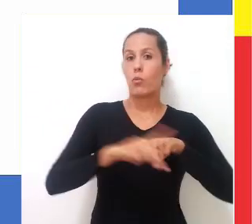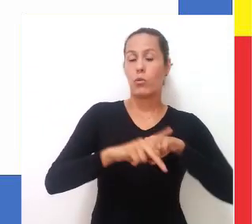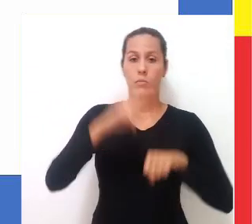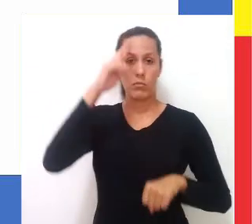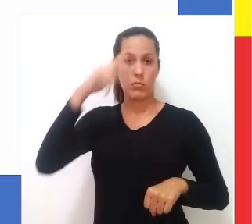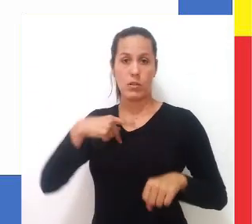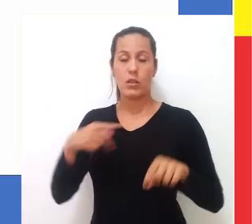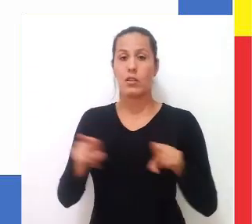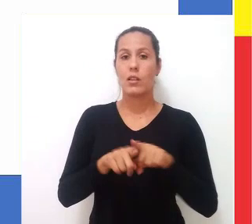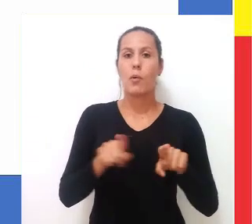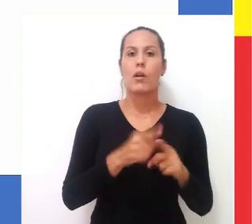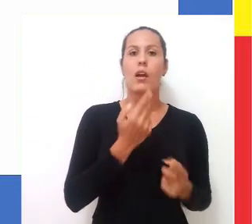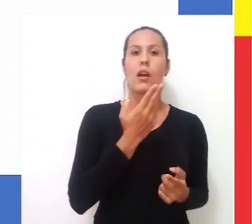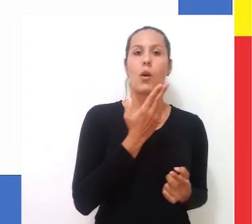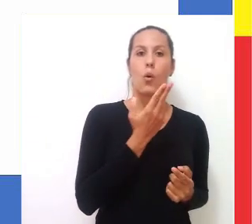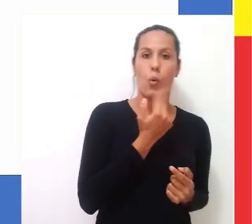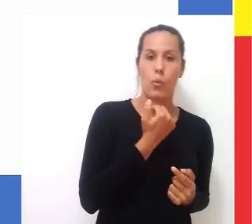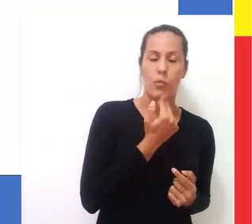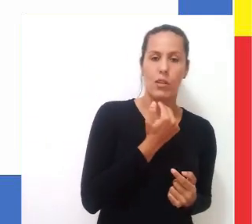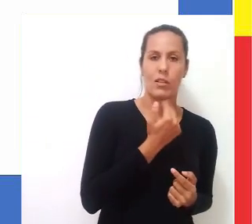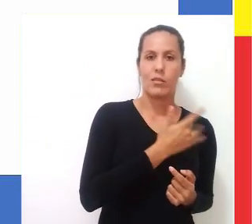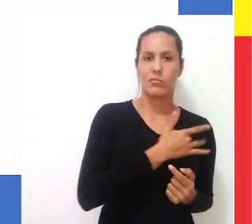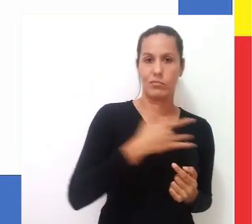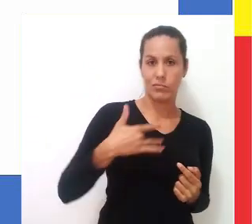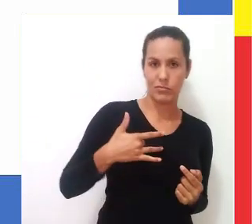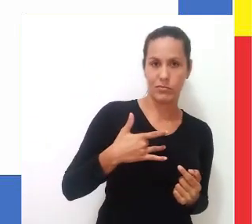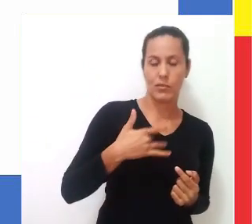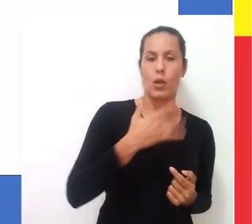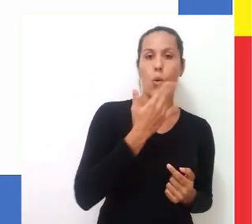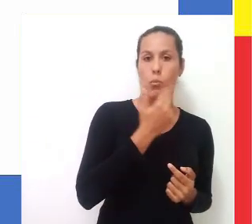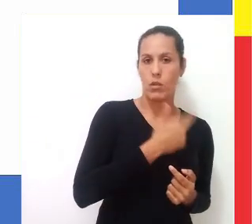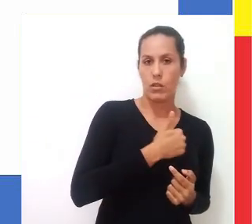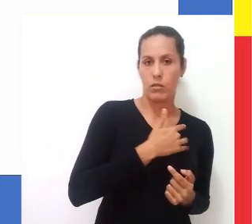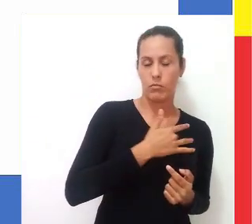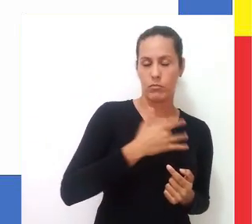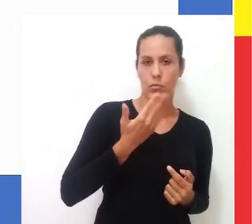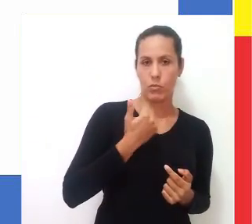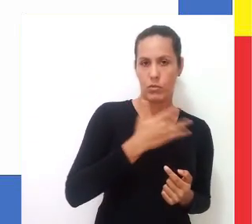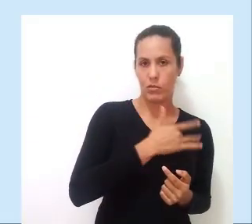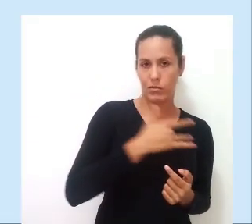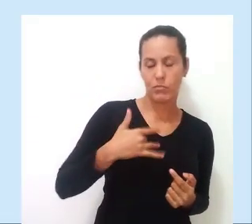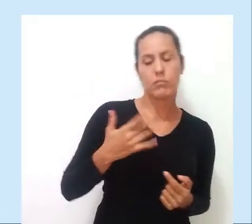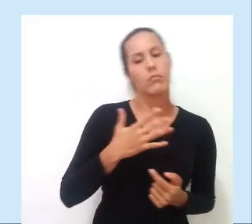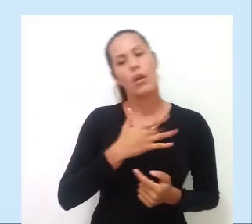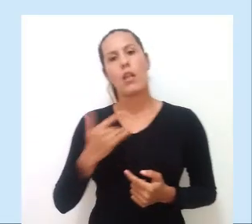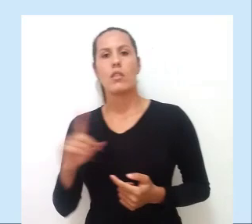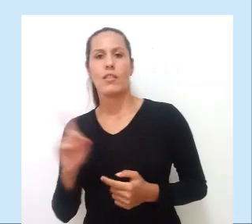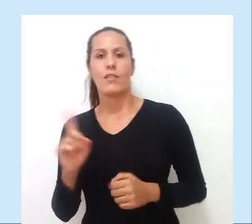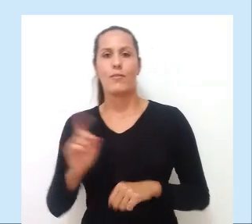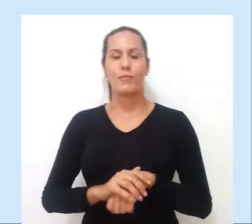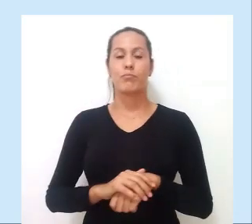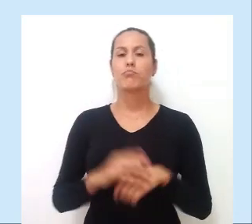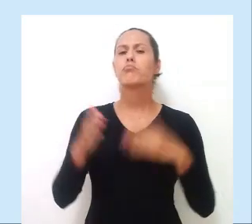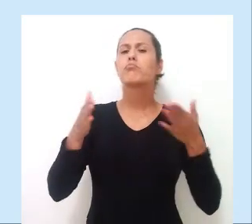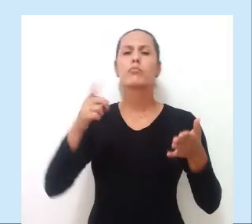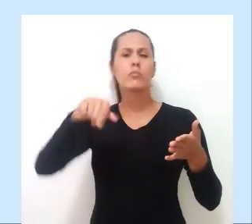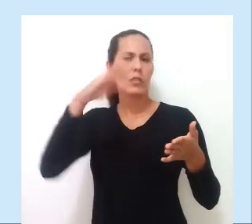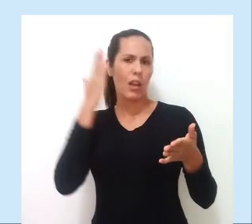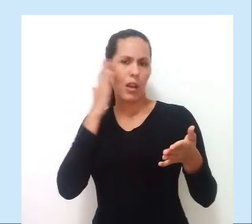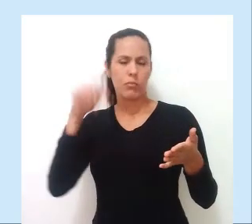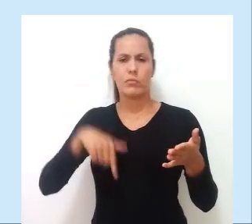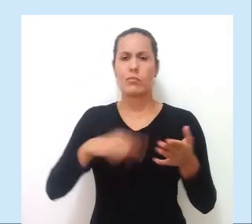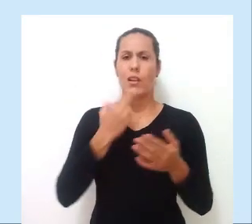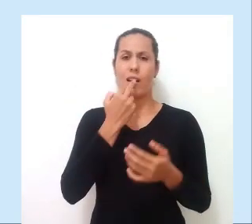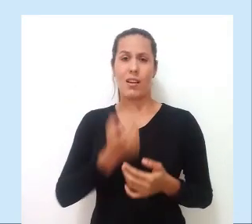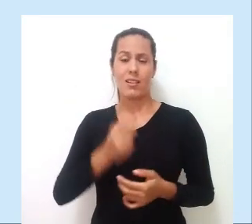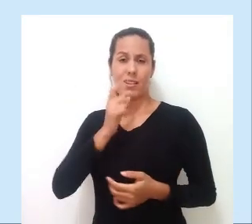e junk food e whole foods, ok? Então, vem comigo para essa aula de hoje. Como vocês bem sabem, o